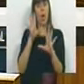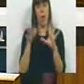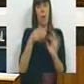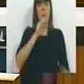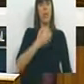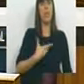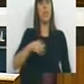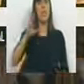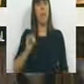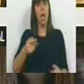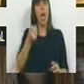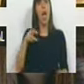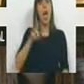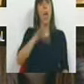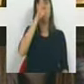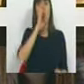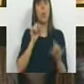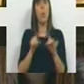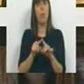a coligação PS-CDS no anterior Governo